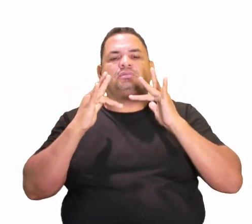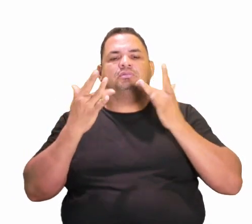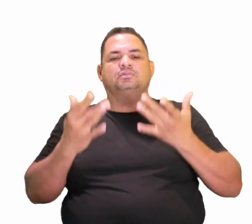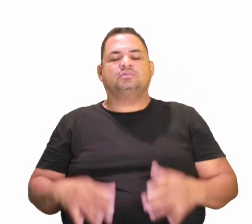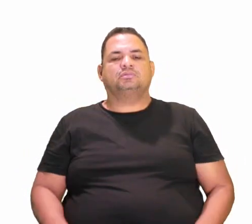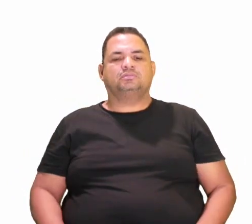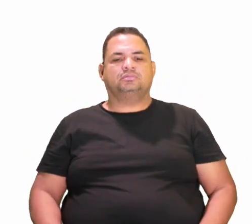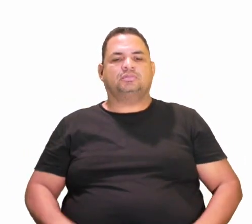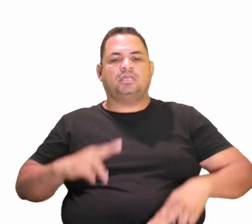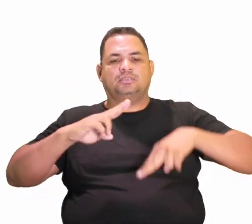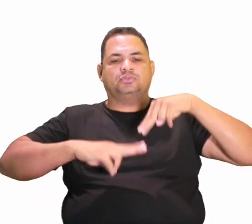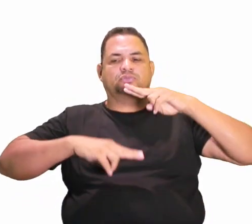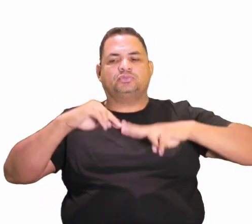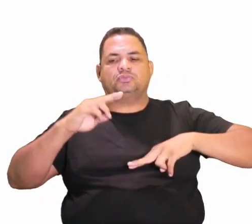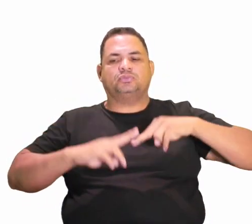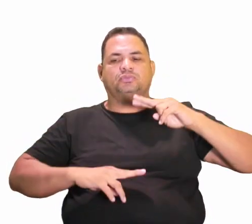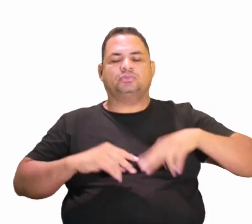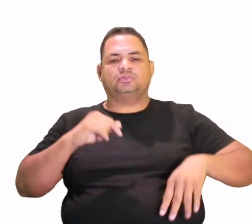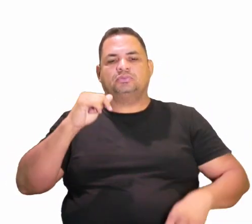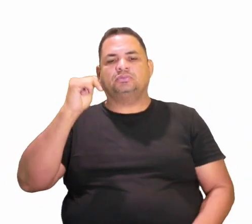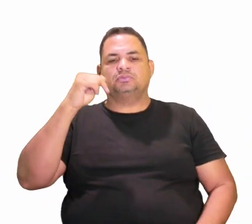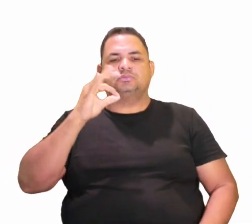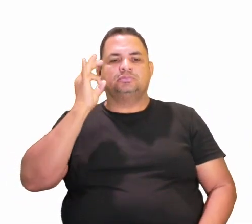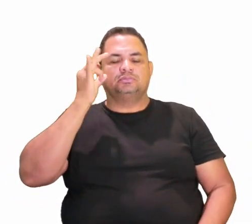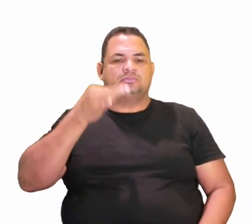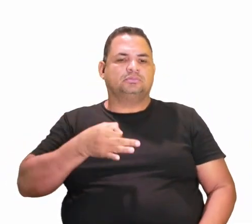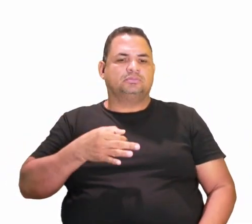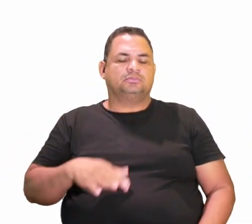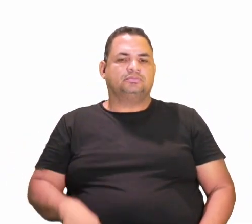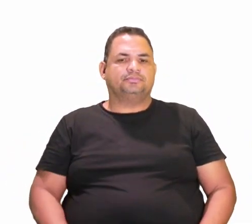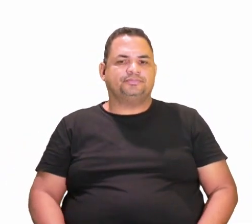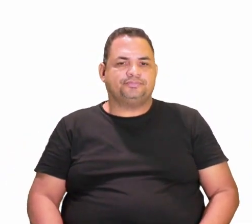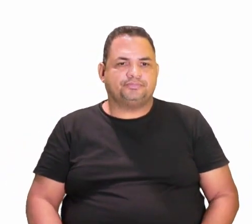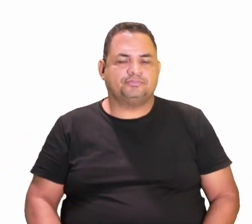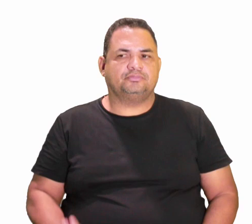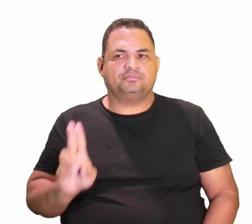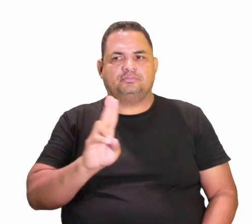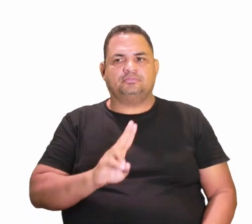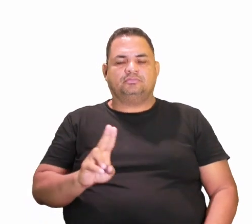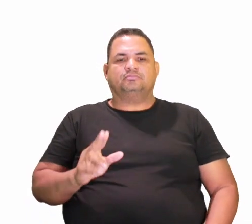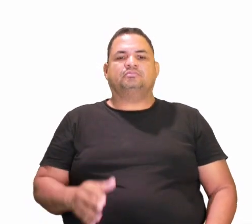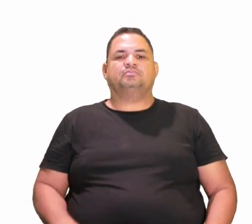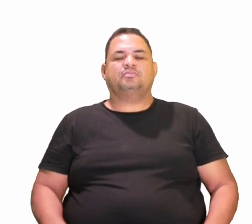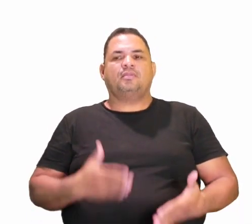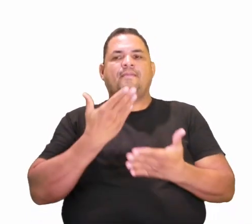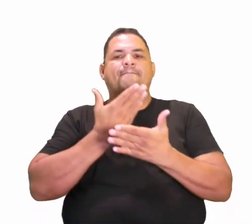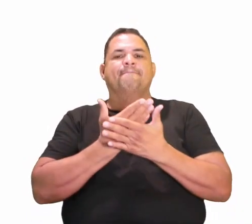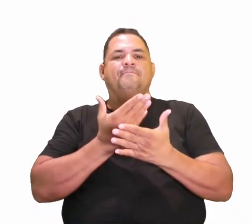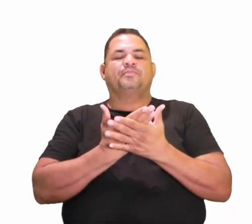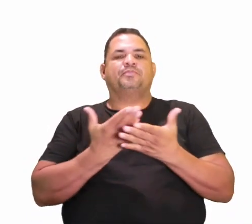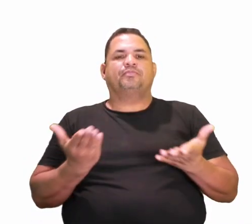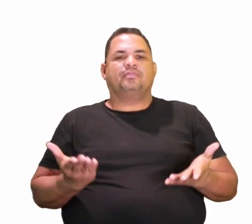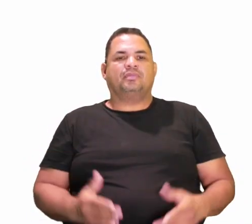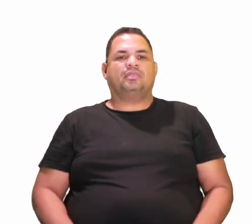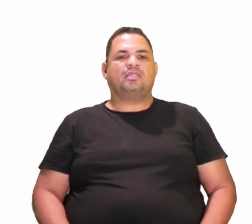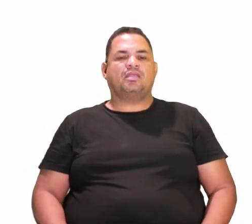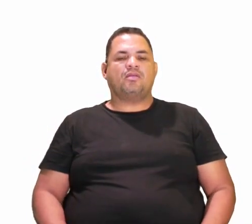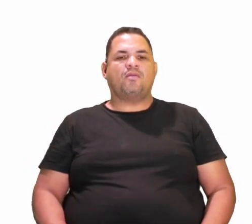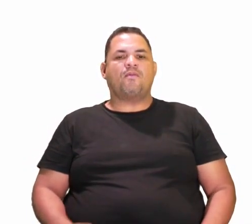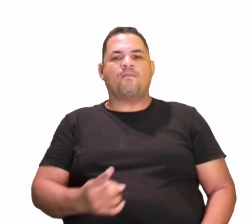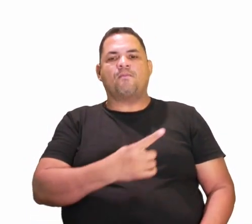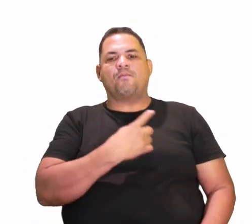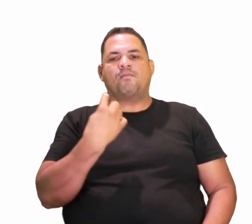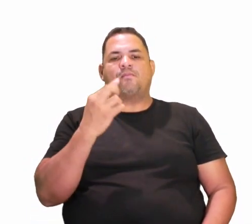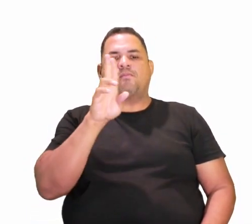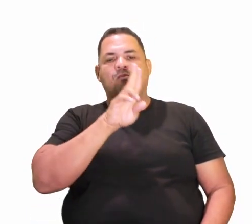June. Aqui você colocar a preposição, né, correta. E todo mundo sabe que a gente acabou de falar aqui nessa aula que a gente vai